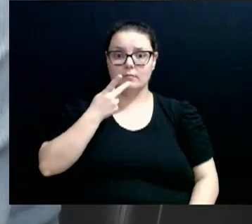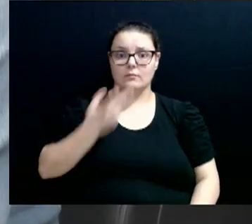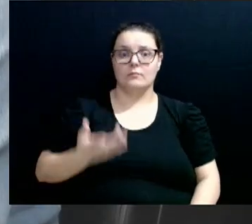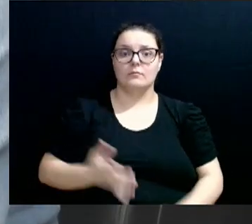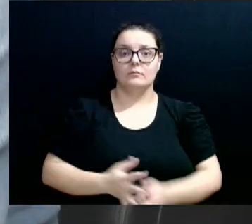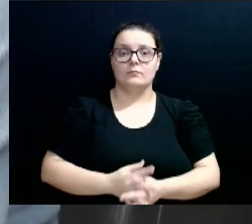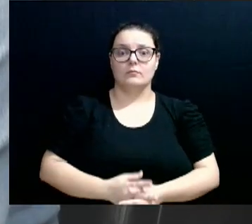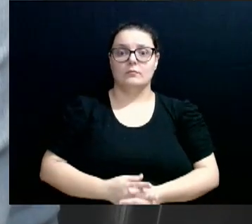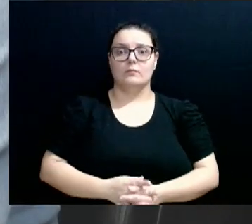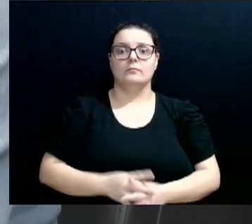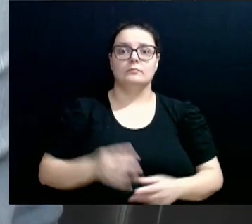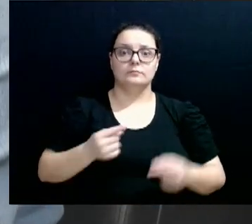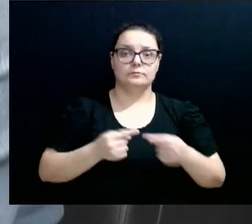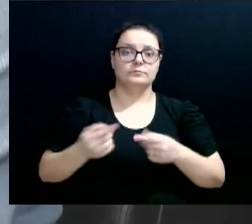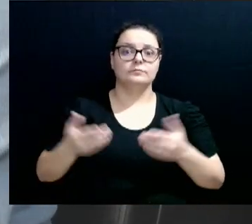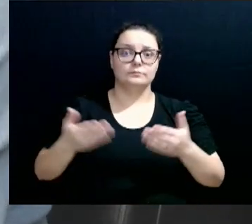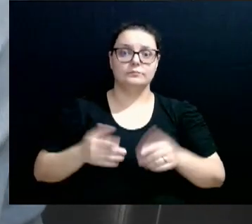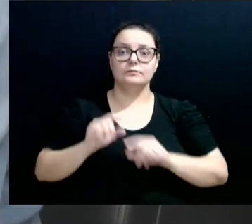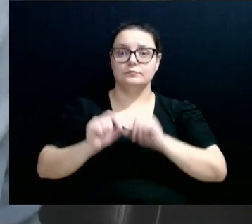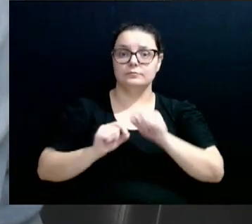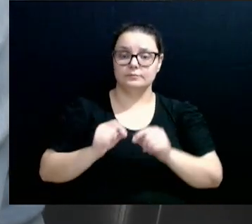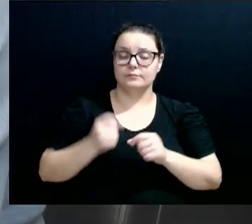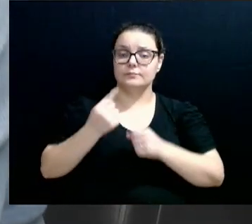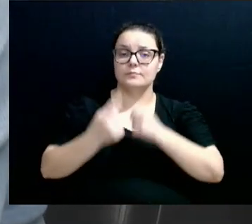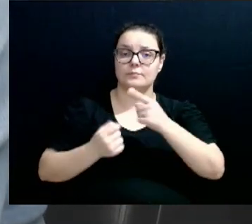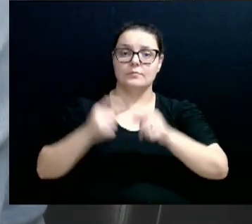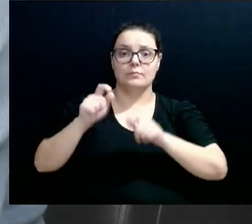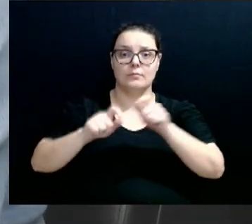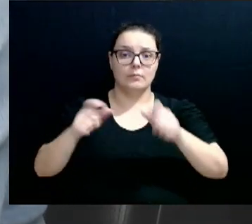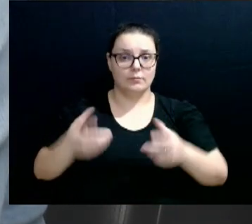isso hoje, é o seguinte: para algumas pessoas, né,